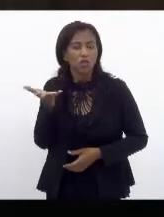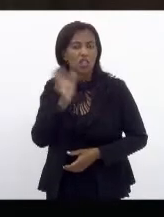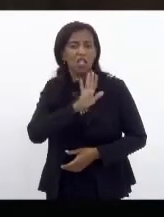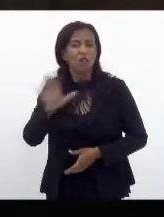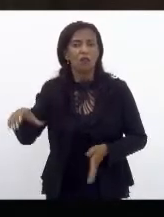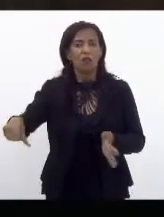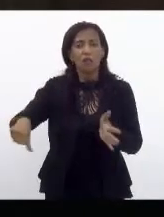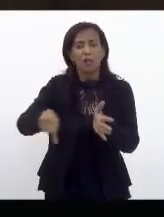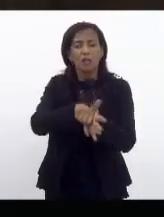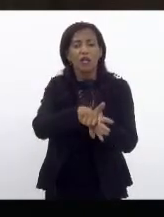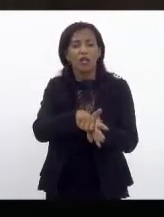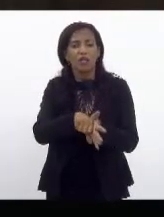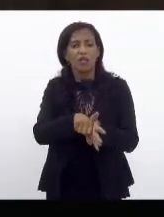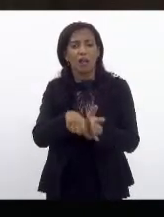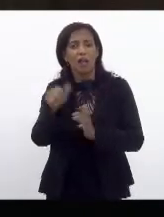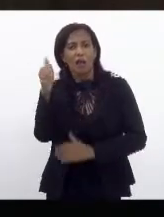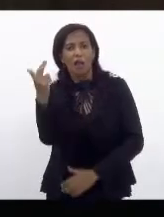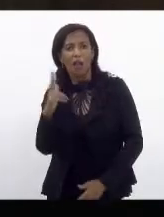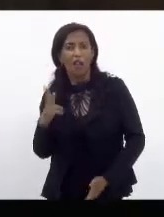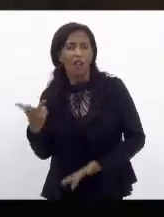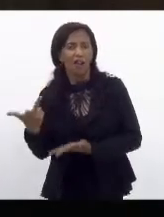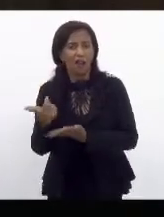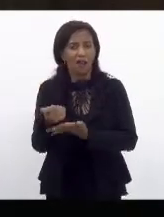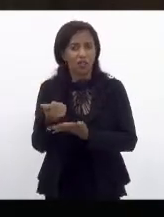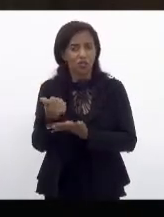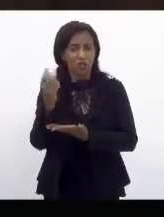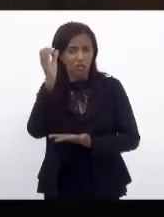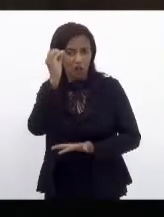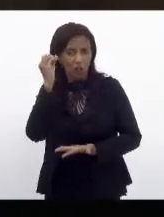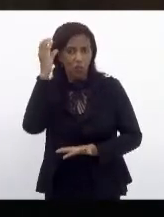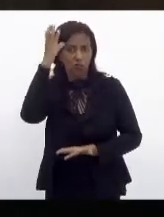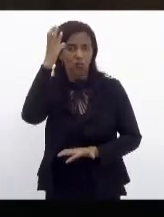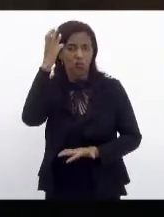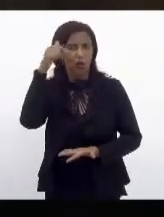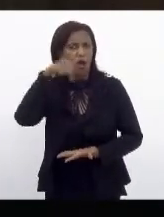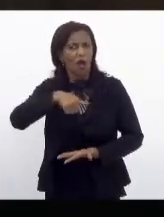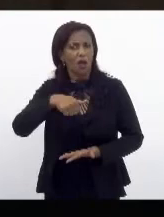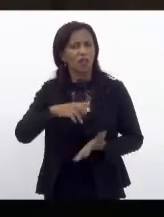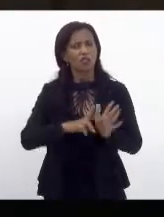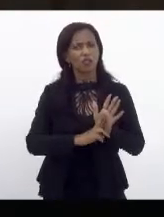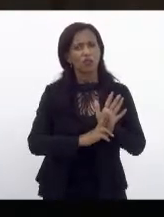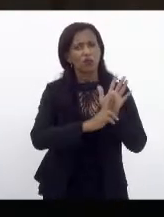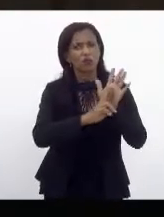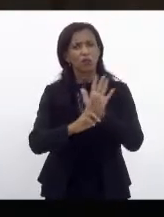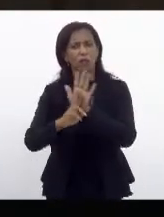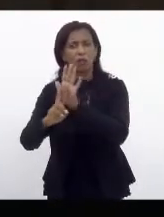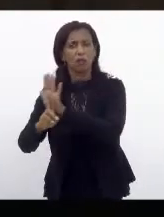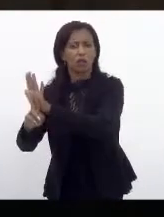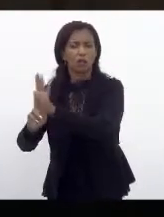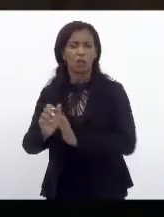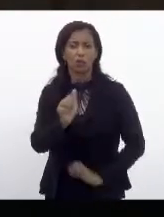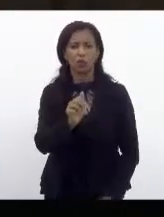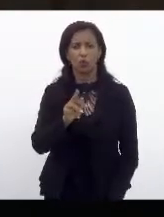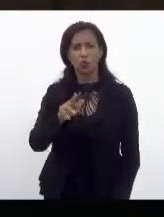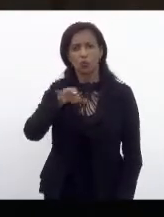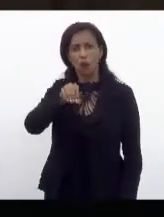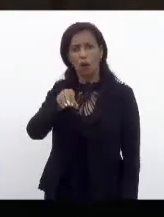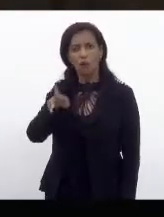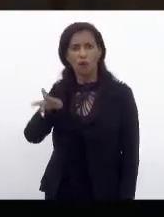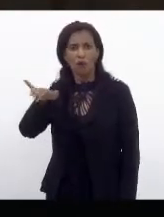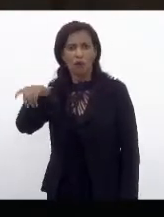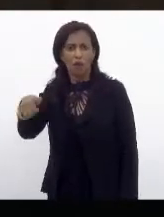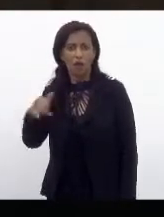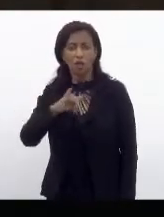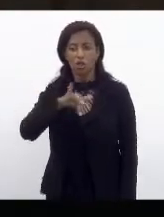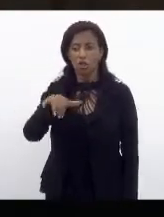criminalizar a arte e a cultura. Aqui estavam os representantes do AfroReg, o senhor José Júnior,